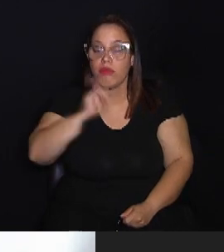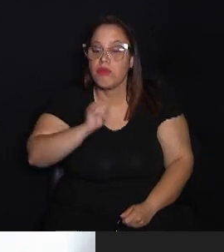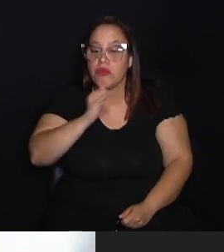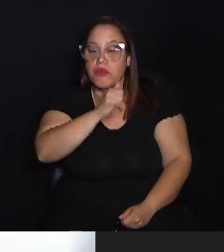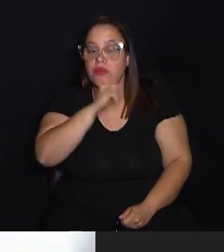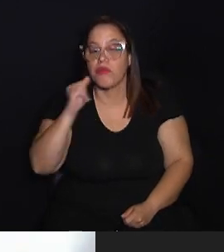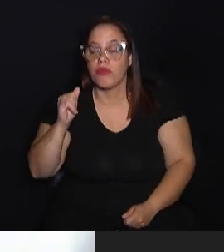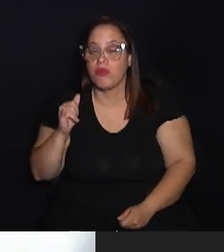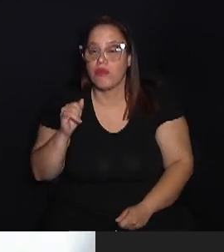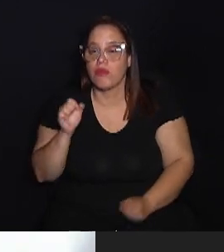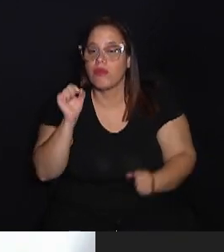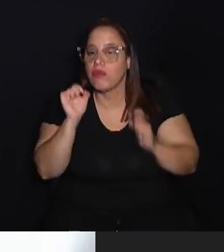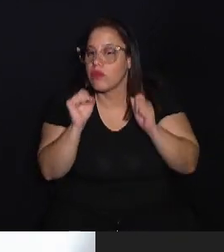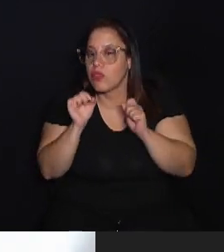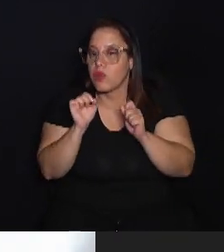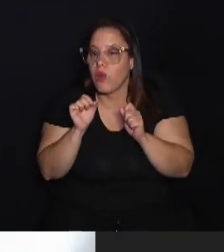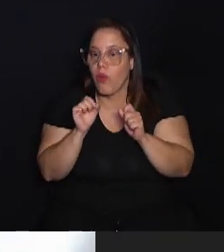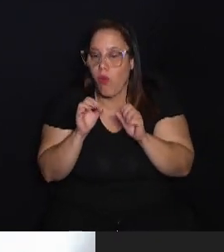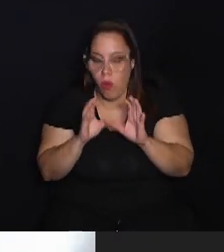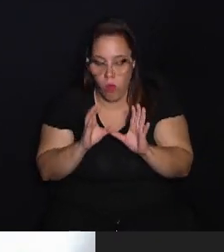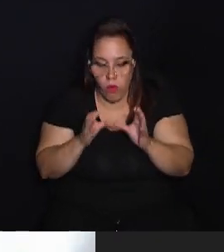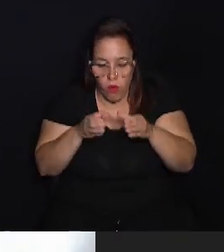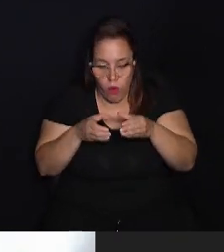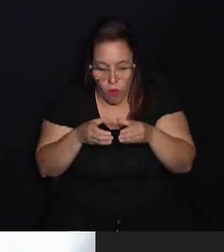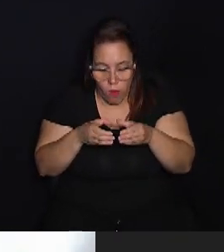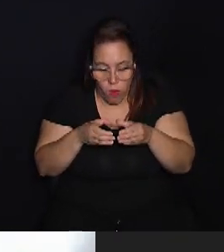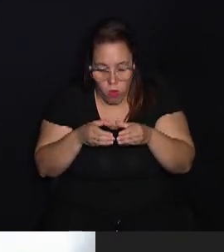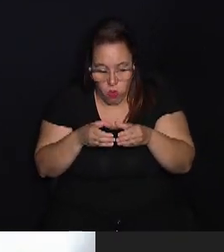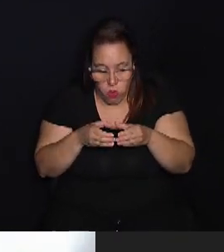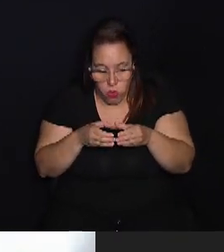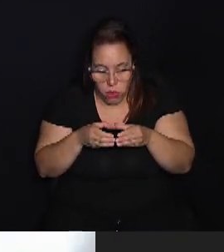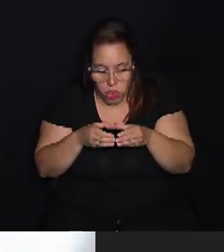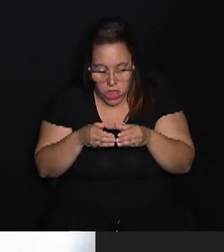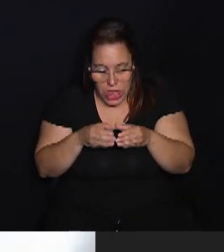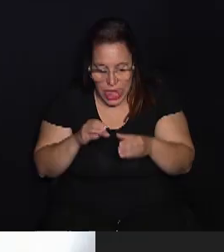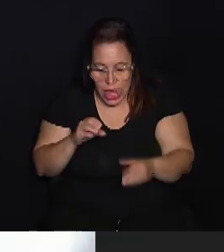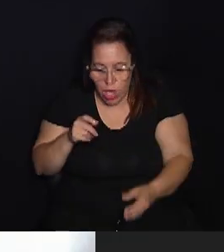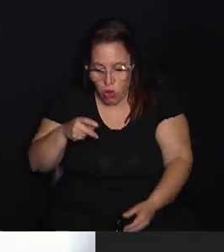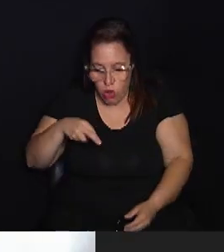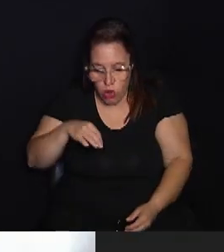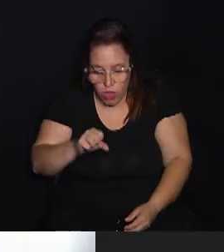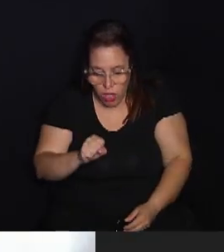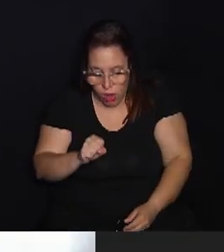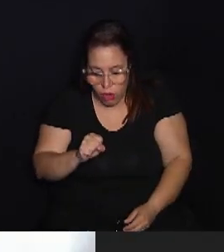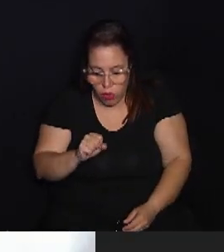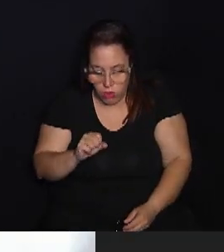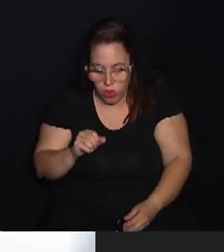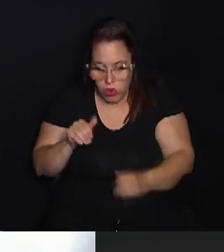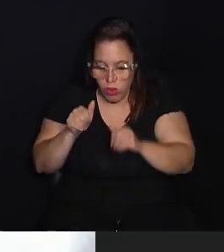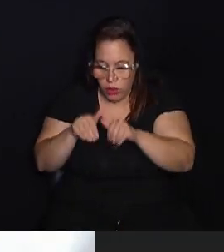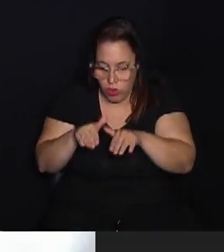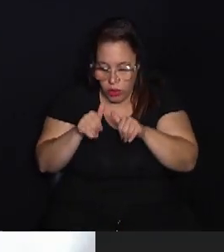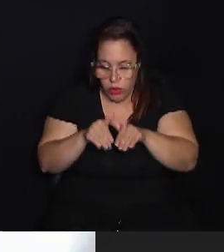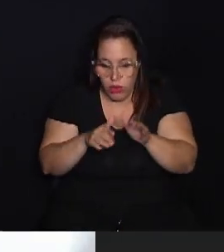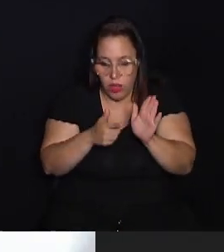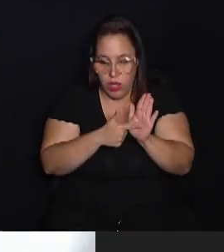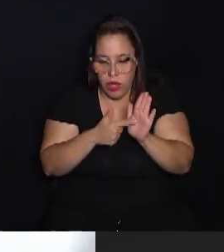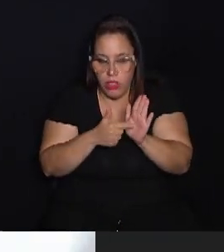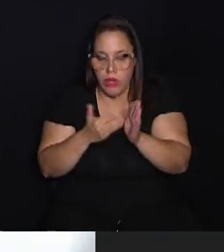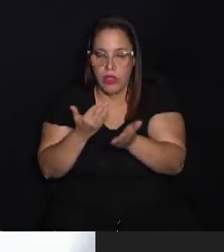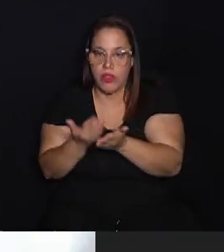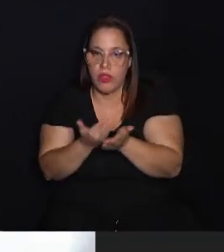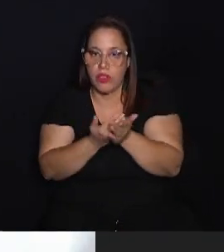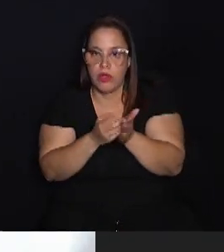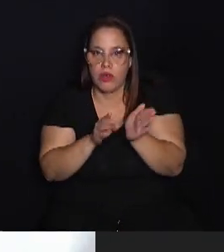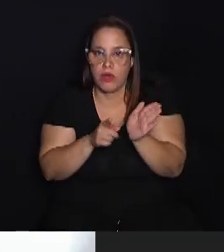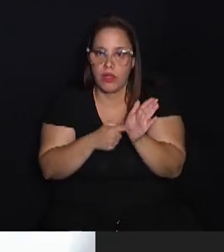que, nesse congresso que aconteceu agora na Europa, em setembro, os dados apresentados